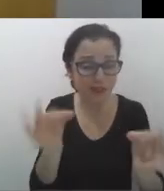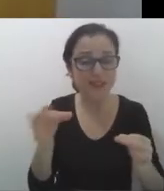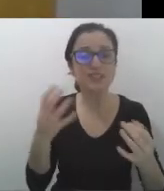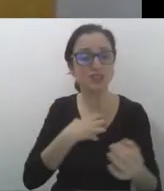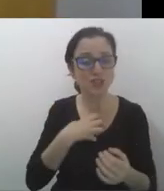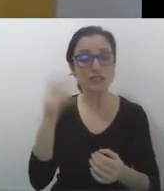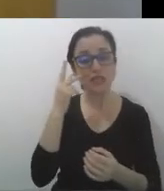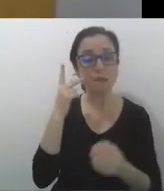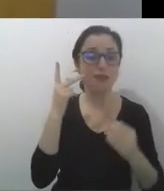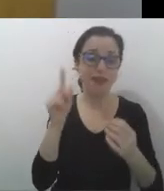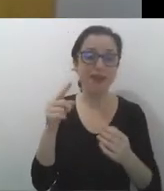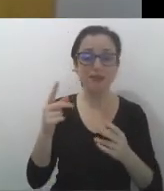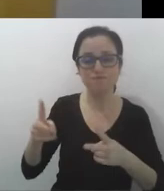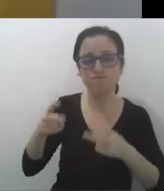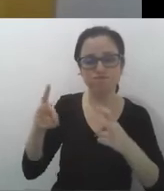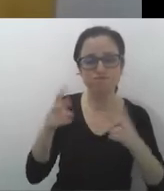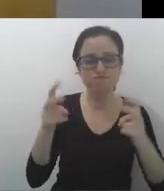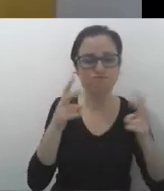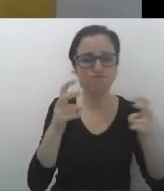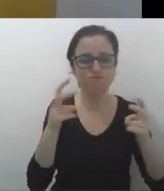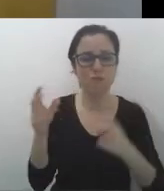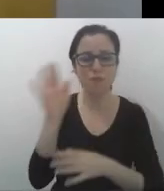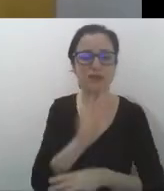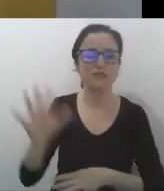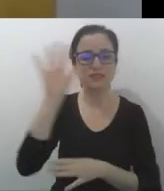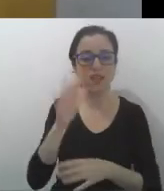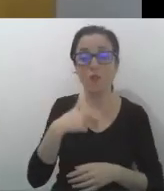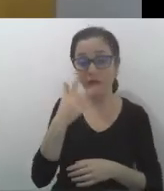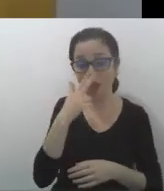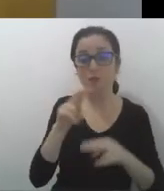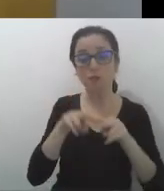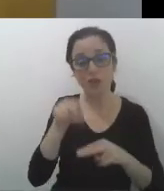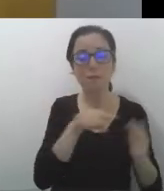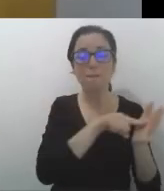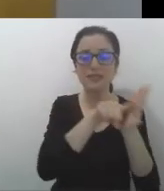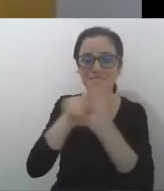Paulo acaba, enfim. Então, eu acho que é uma questão